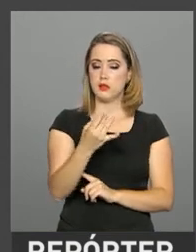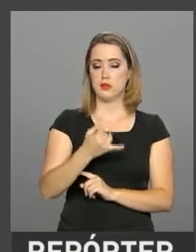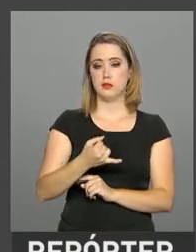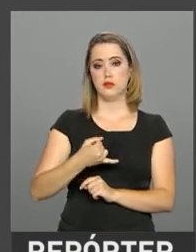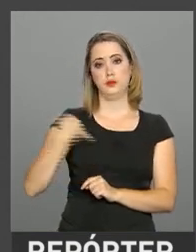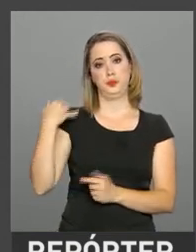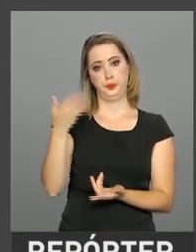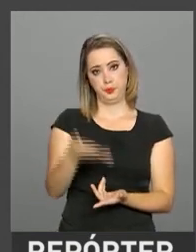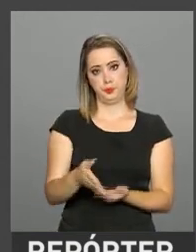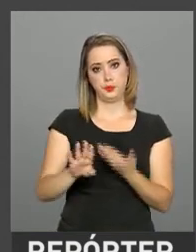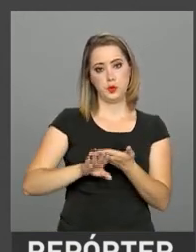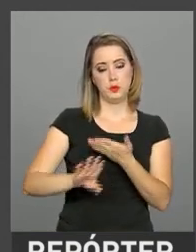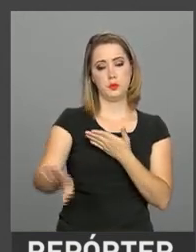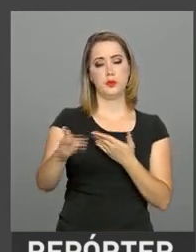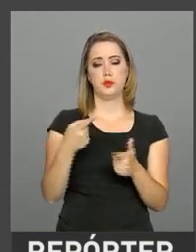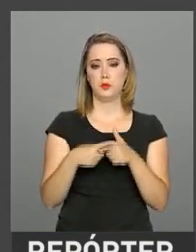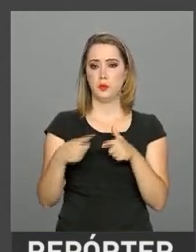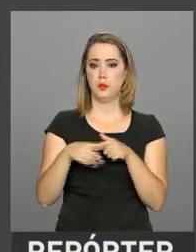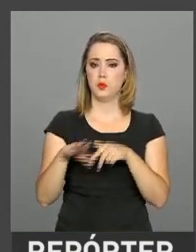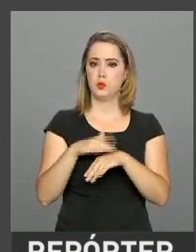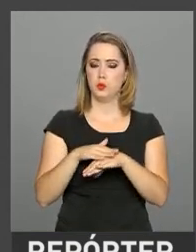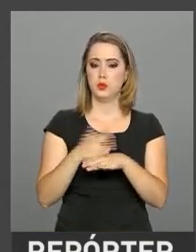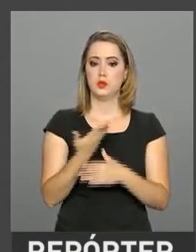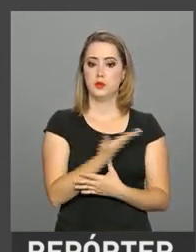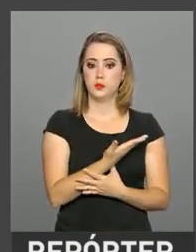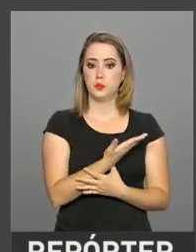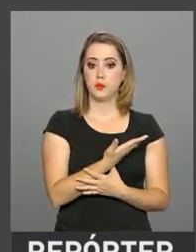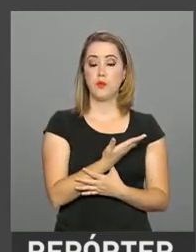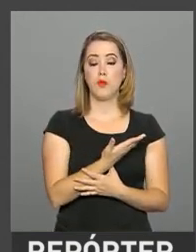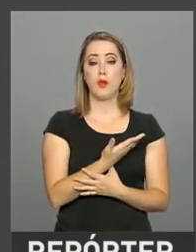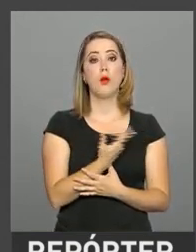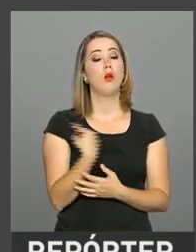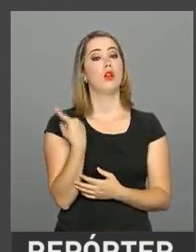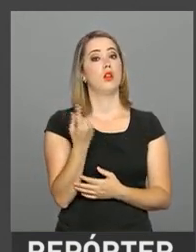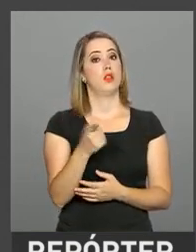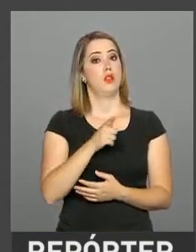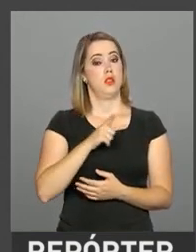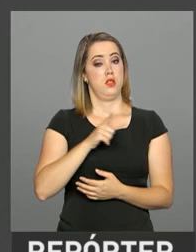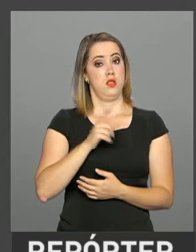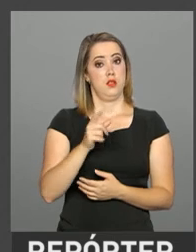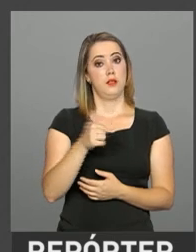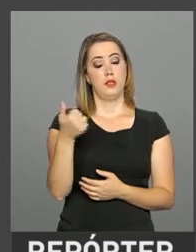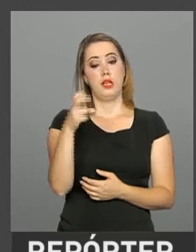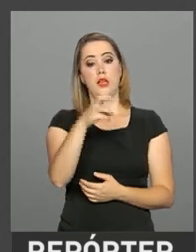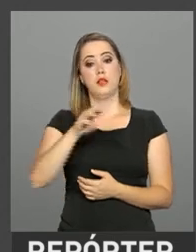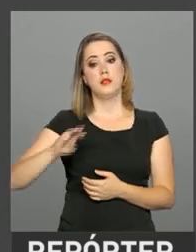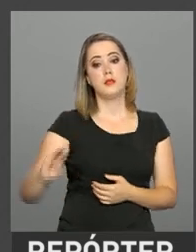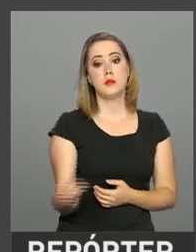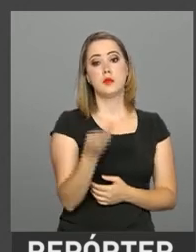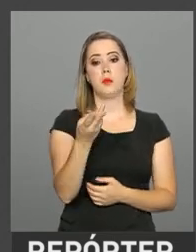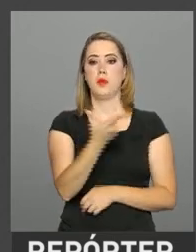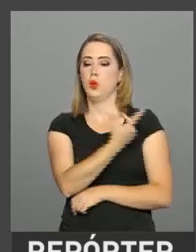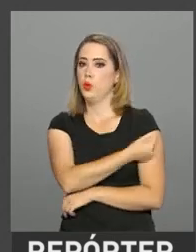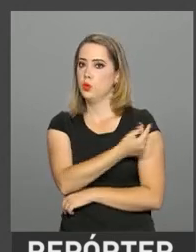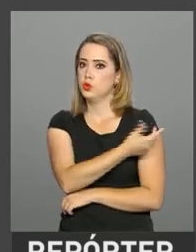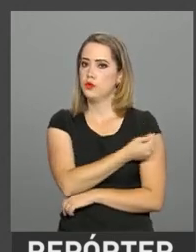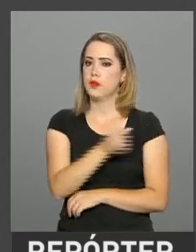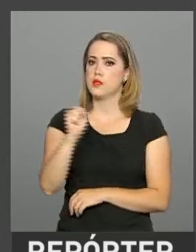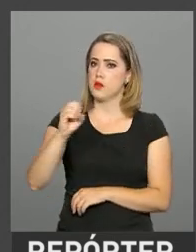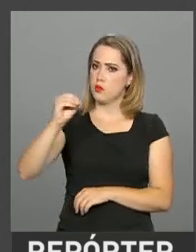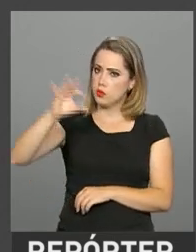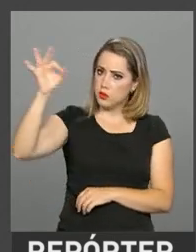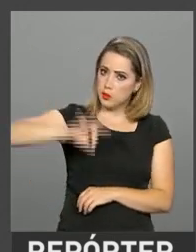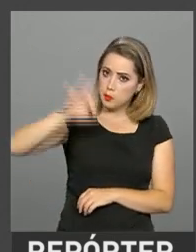ampliação da vacina contra a meningite C, foram adquiridas 15 milhões de doses. A meta é vacinar 80%